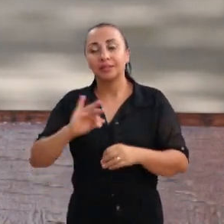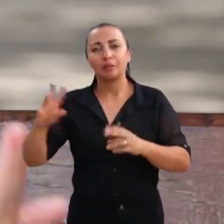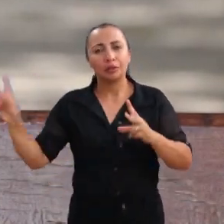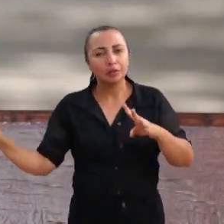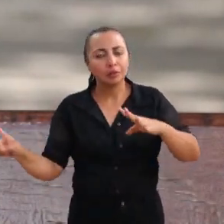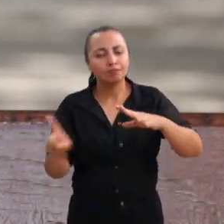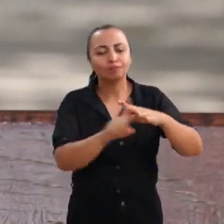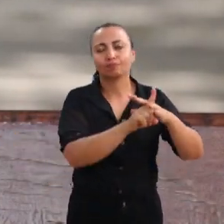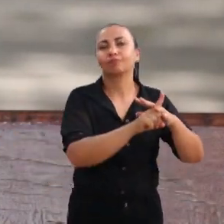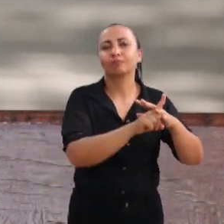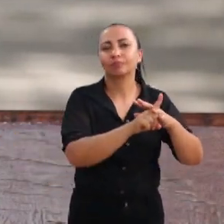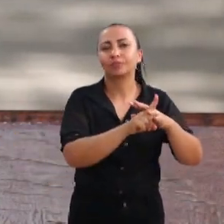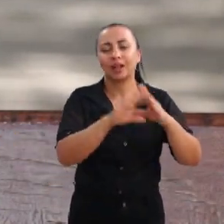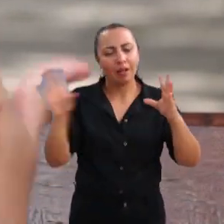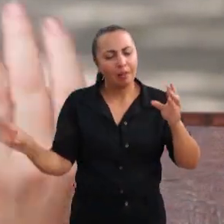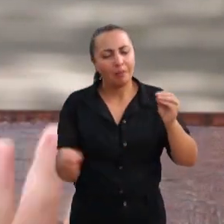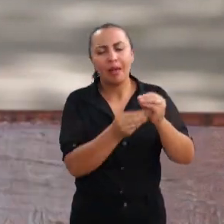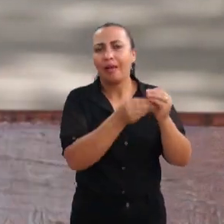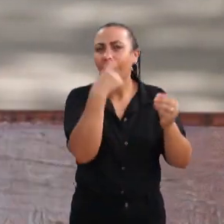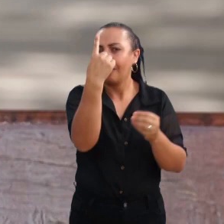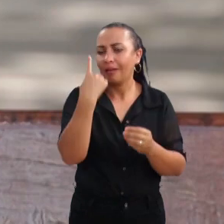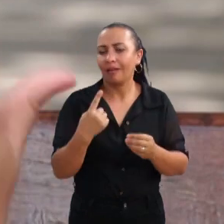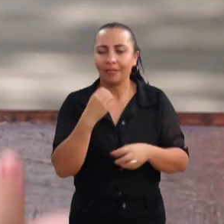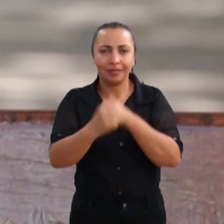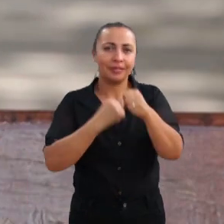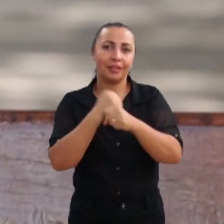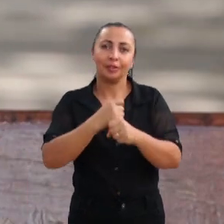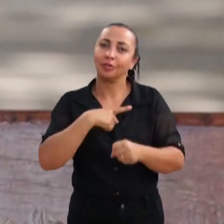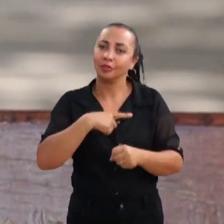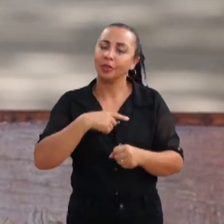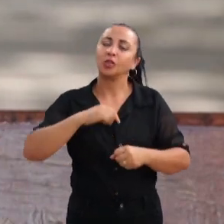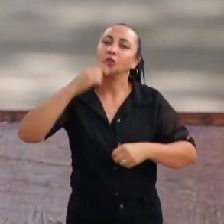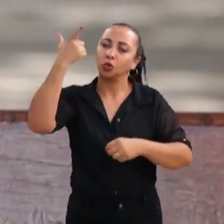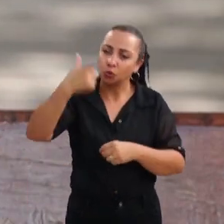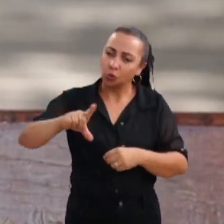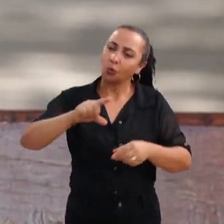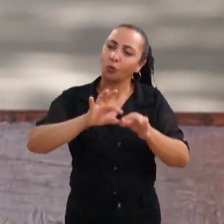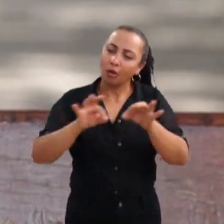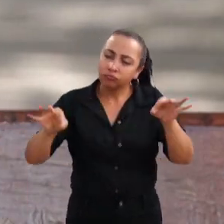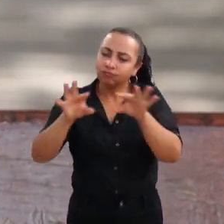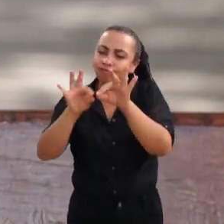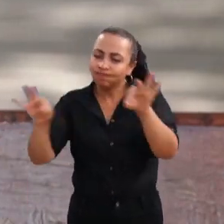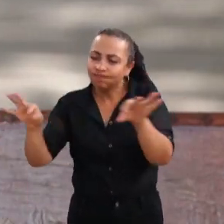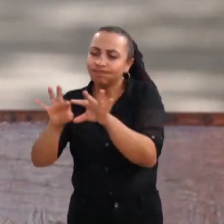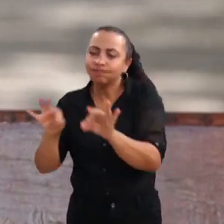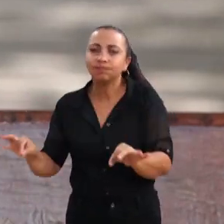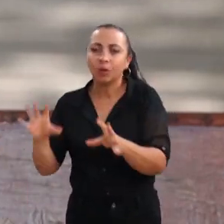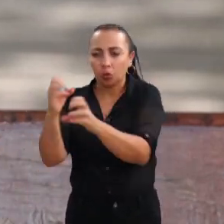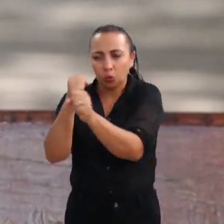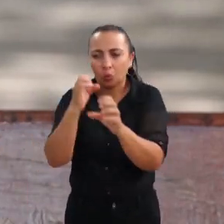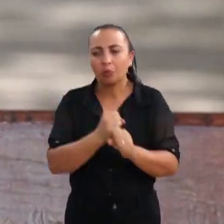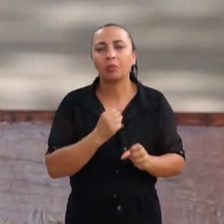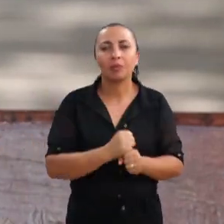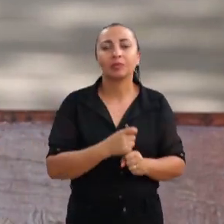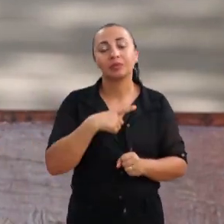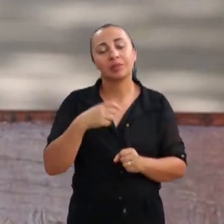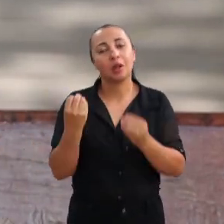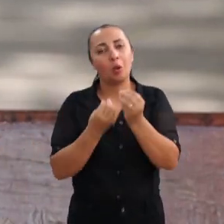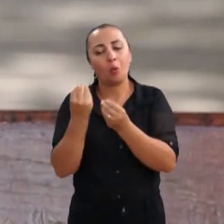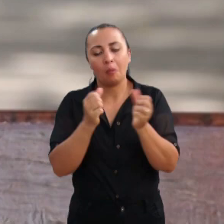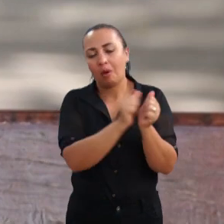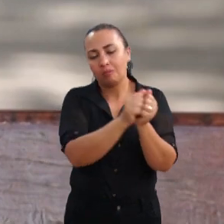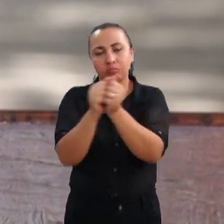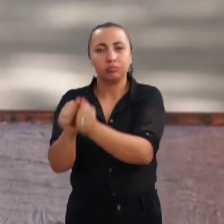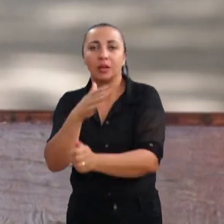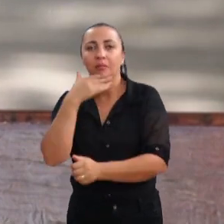de que, se isso fosse incorporado, né, que se cada ano isso fosse novamente medido, seria uma forma, né,